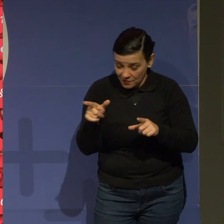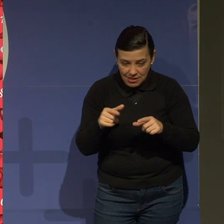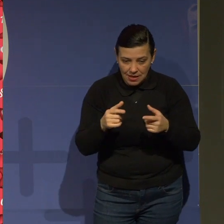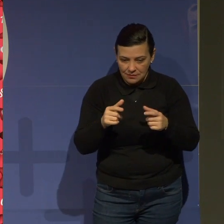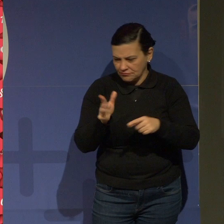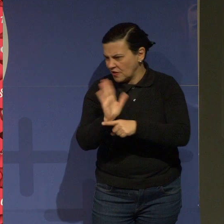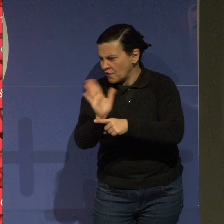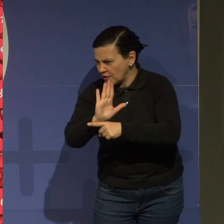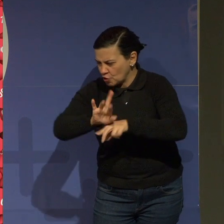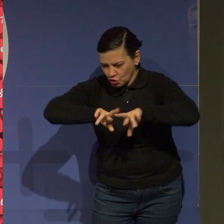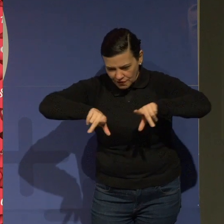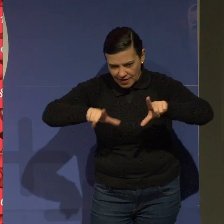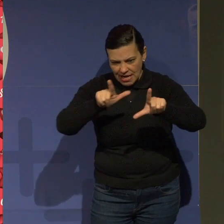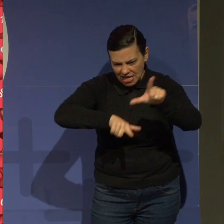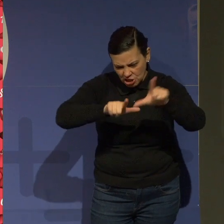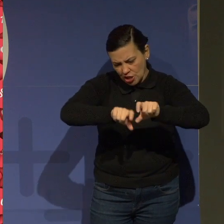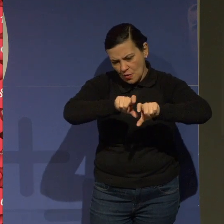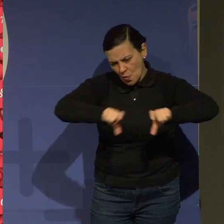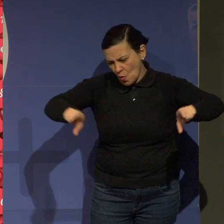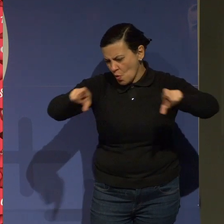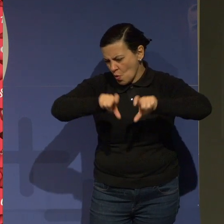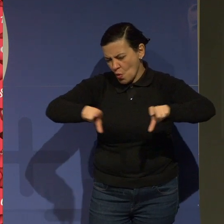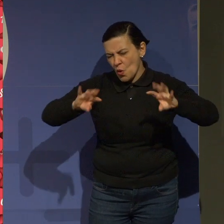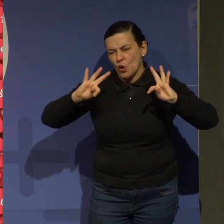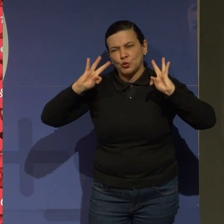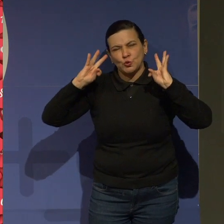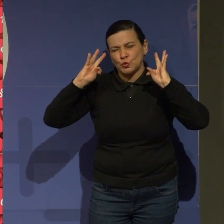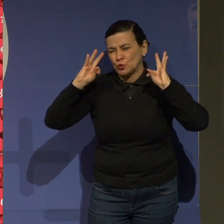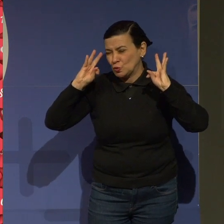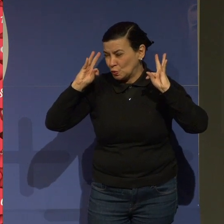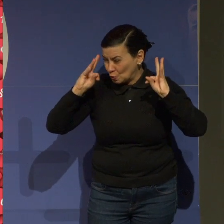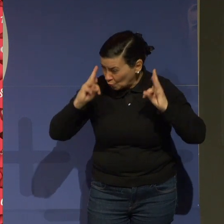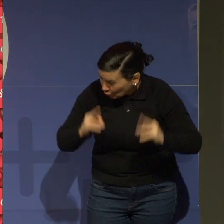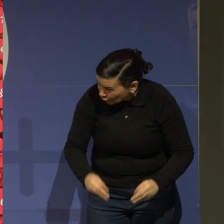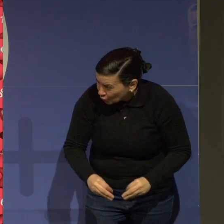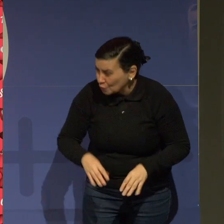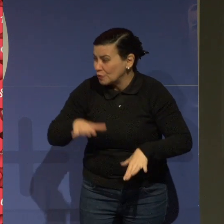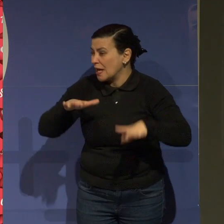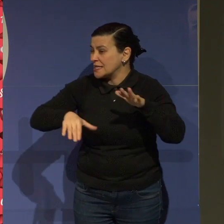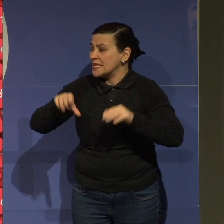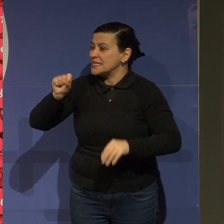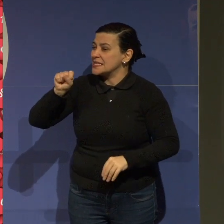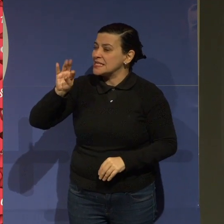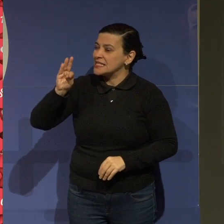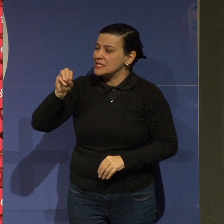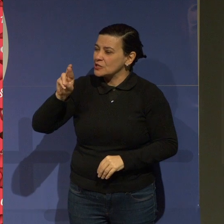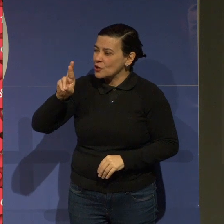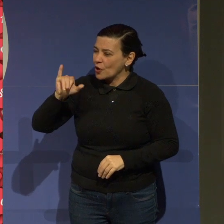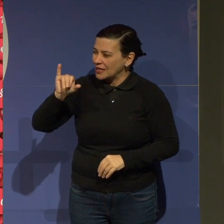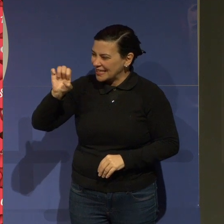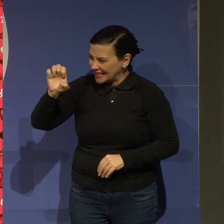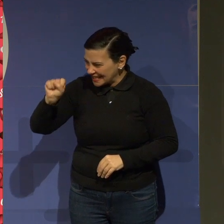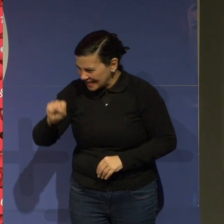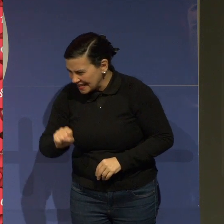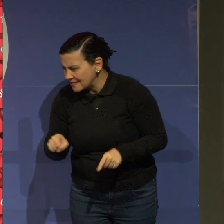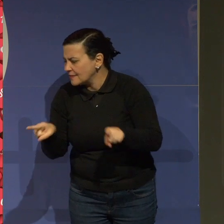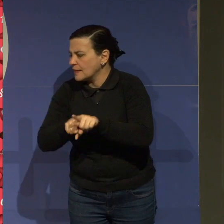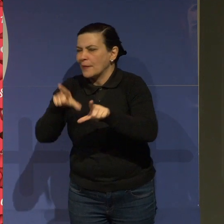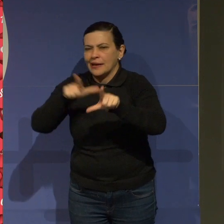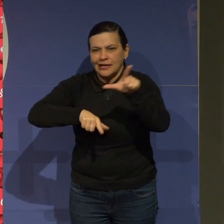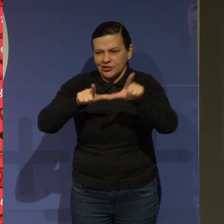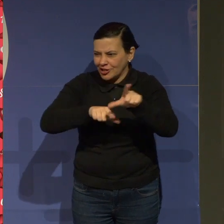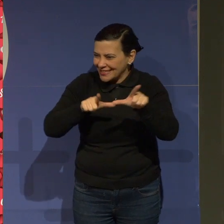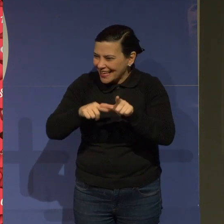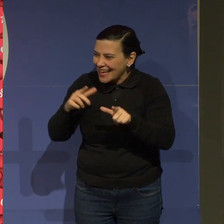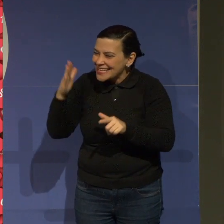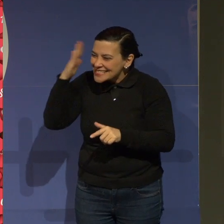em todos os vídeos, desde os vídeos no feed, desde vídeos no Stories, até o Instagram, colocar legenda automática,